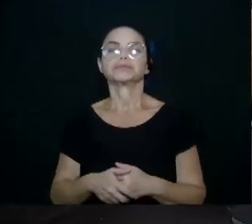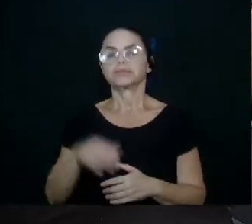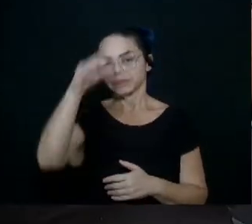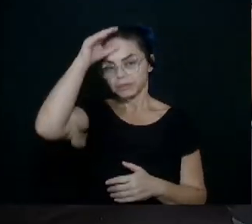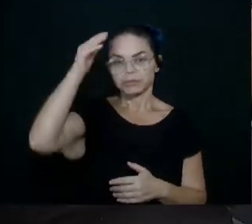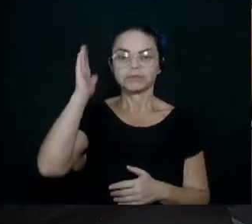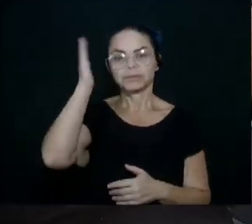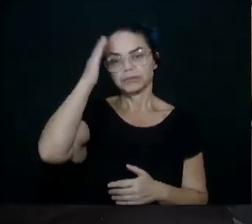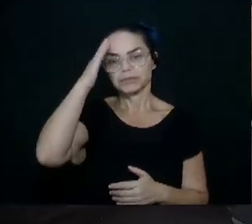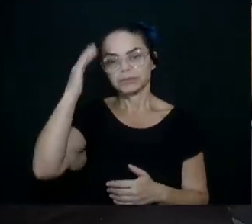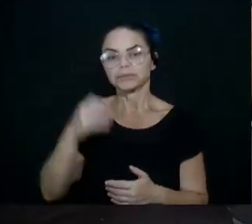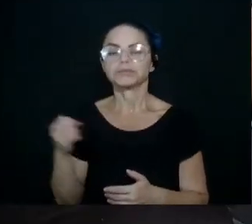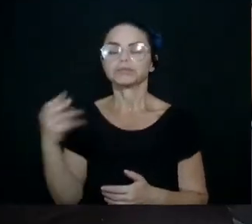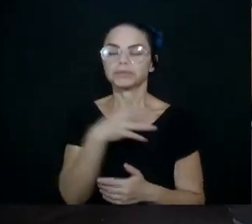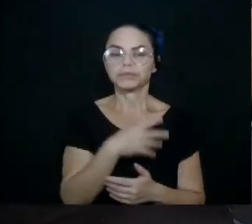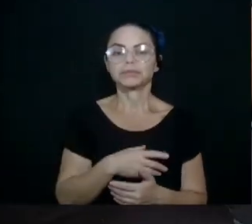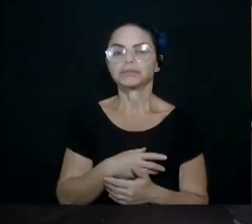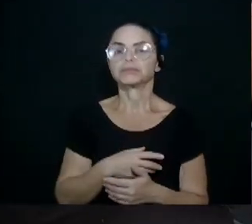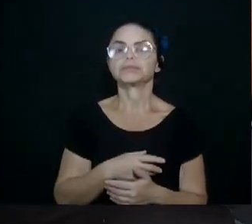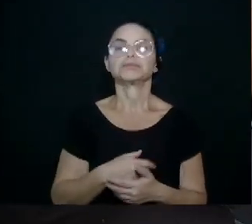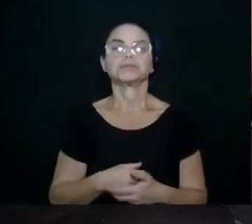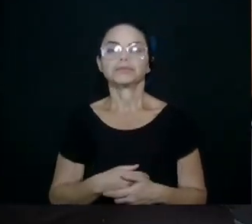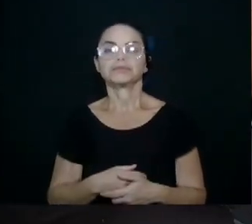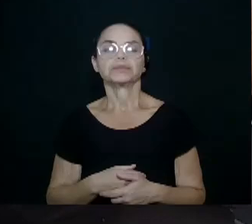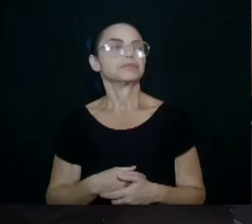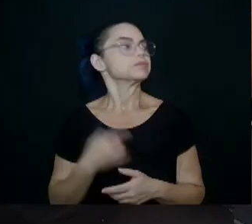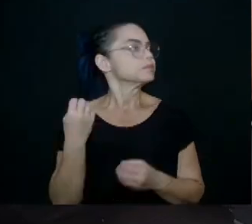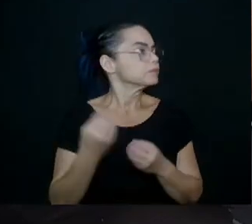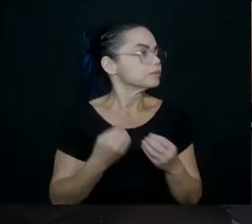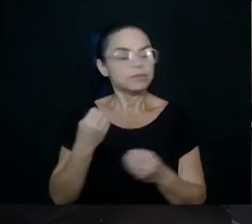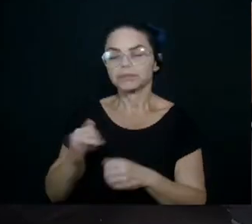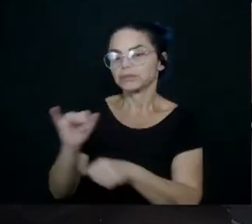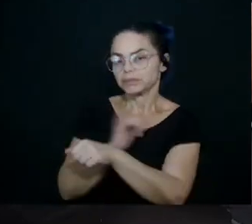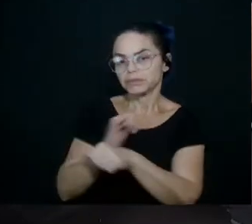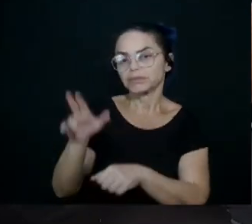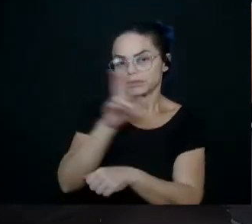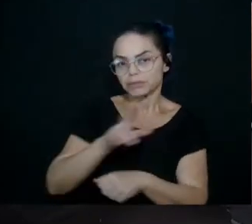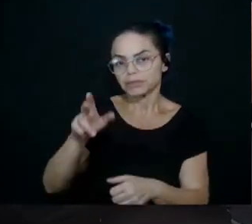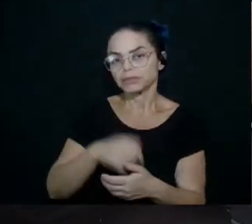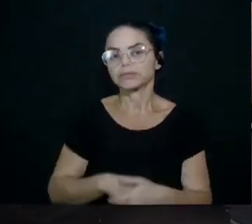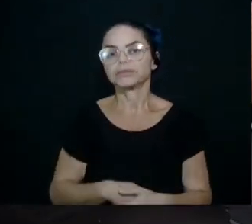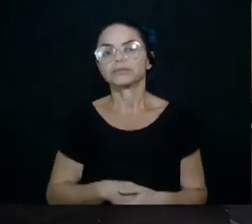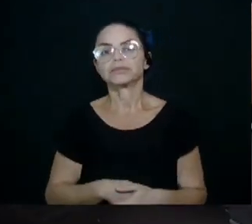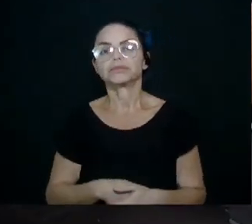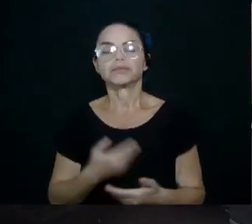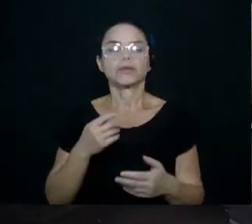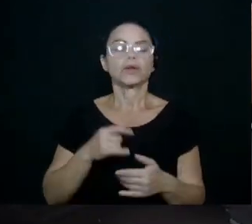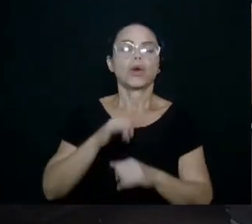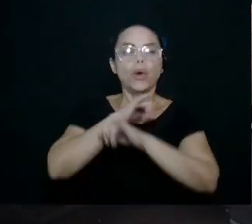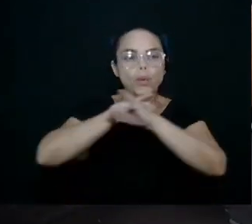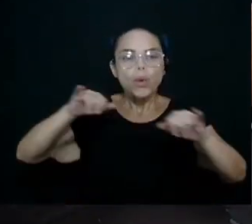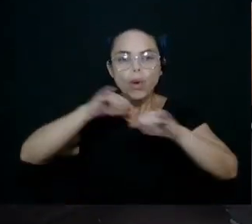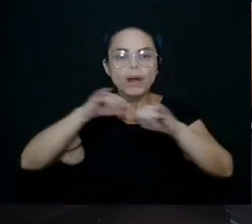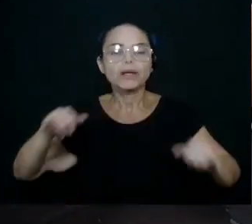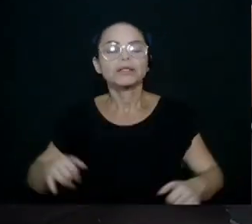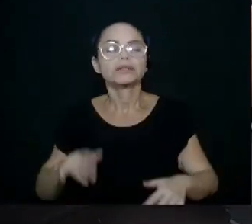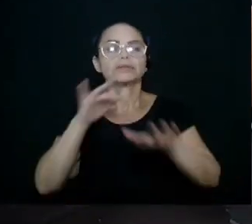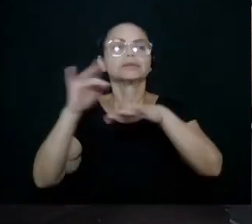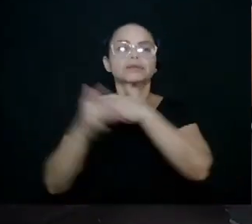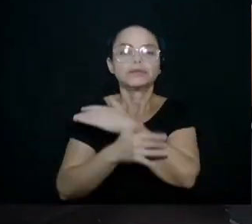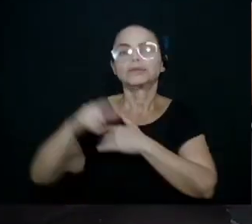esse novo conceito, qual foi a estratégia que vocês usaram? Boca a boca, mídia social